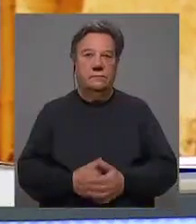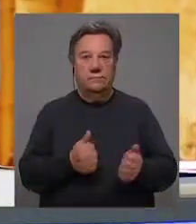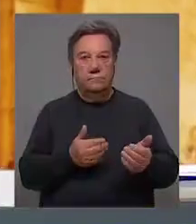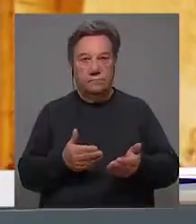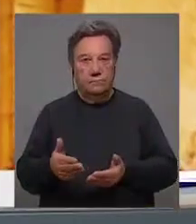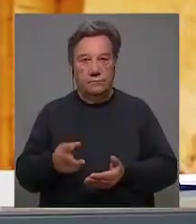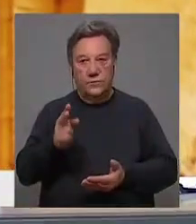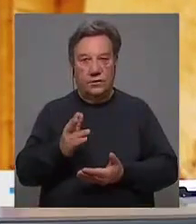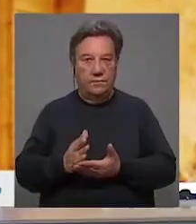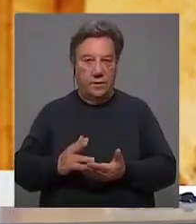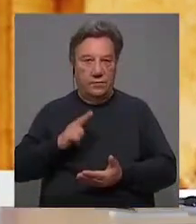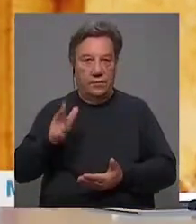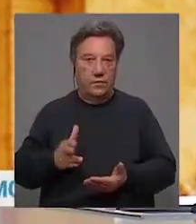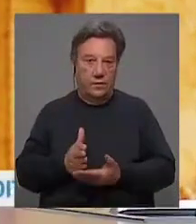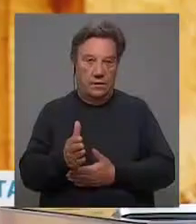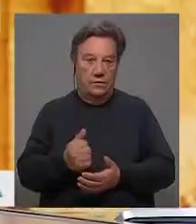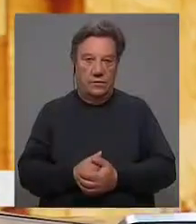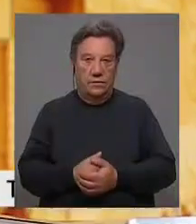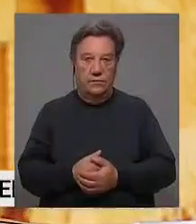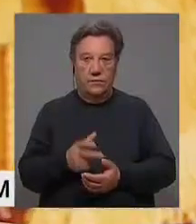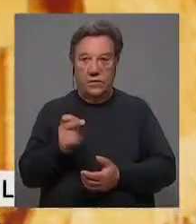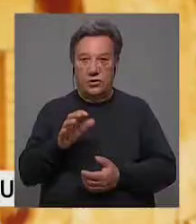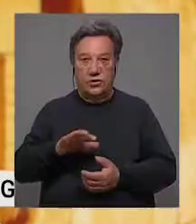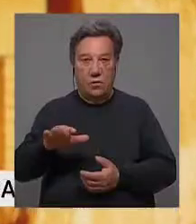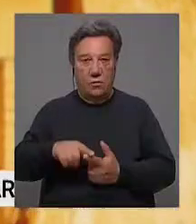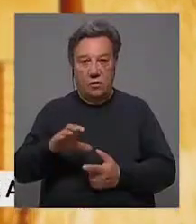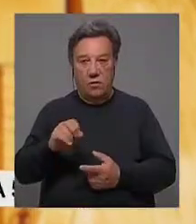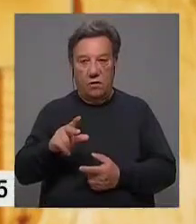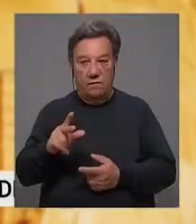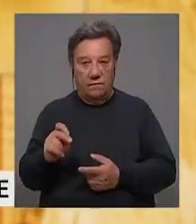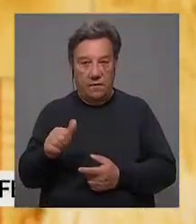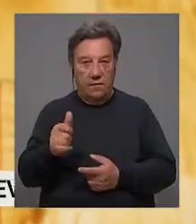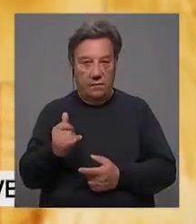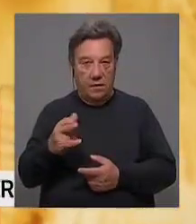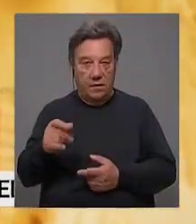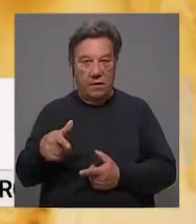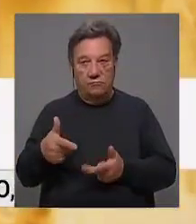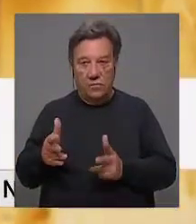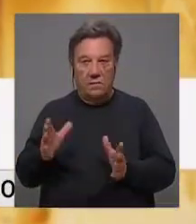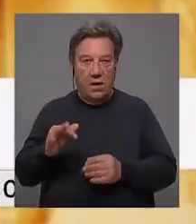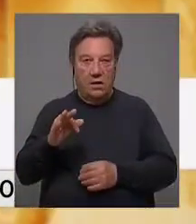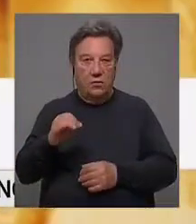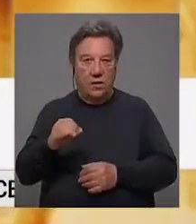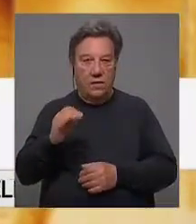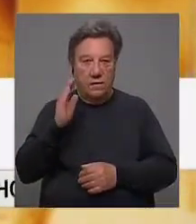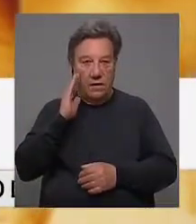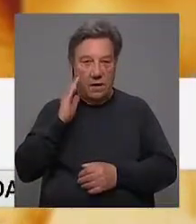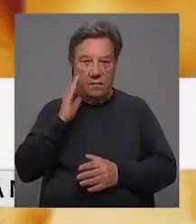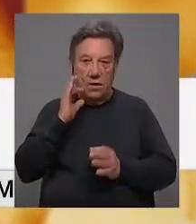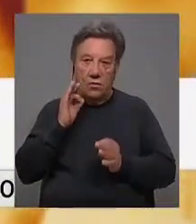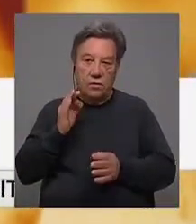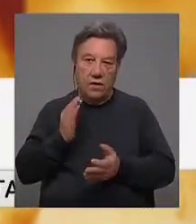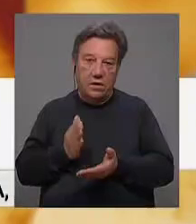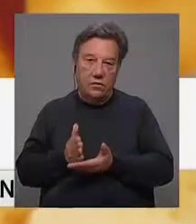Bem-vindos à segunda parte do Portugal em Direto. A região da Cova da Beira passa a dispor de mais 40 camas para cuidados continuados